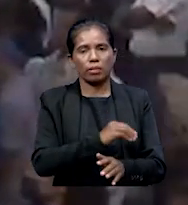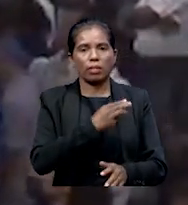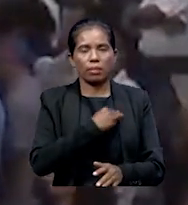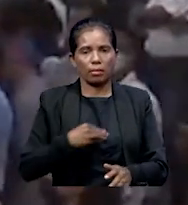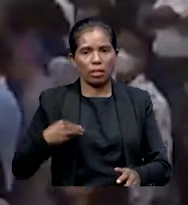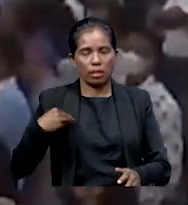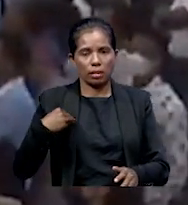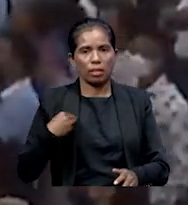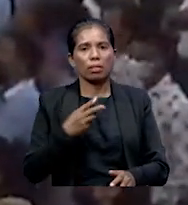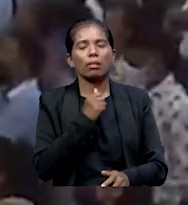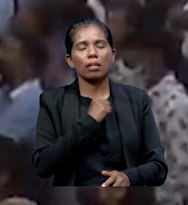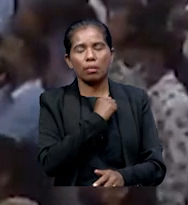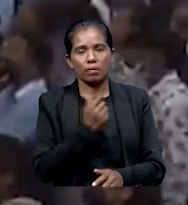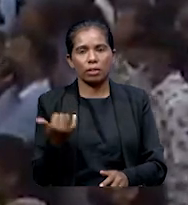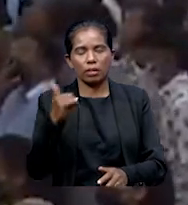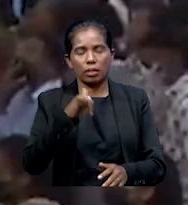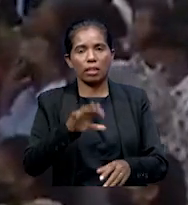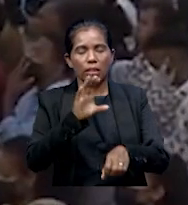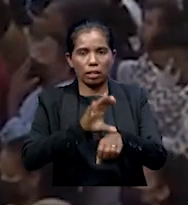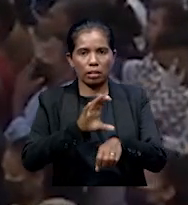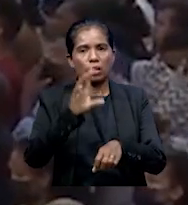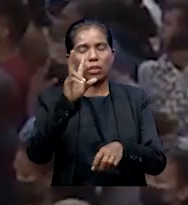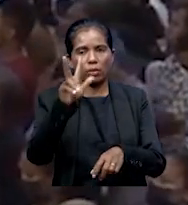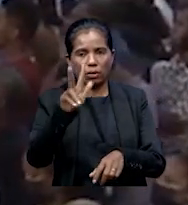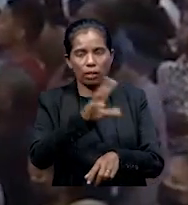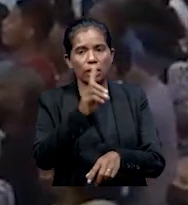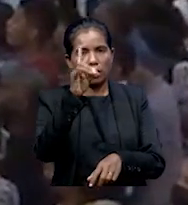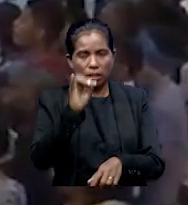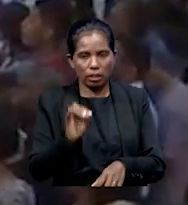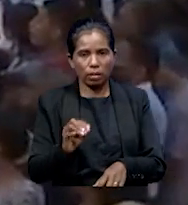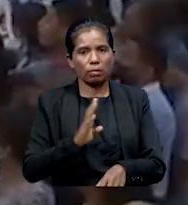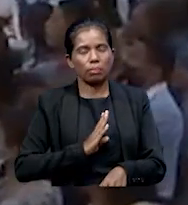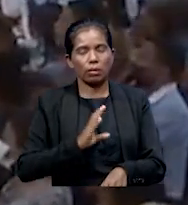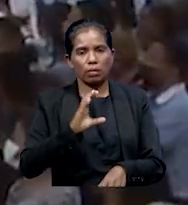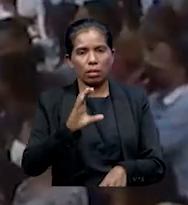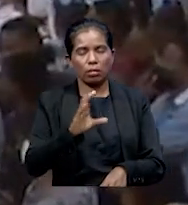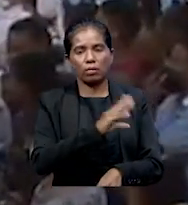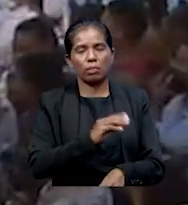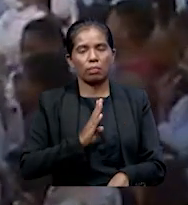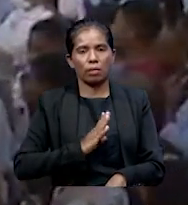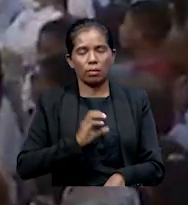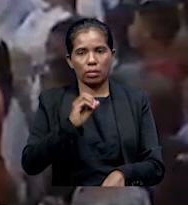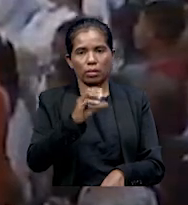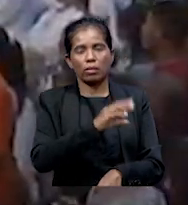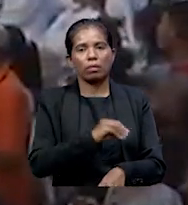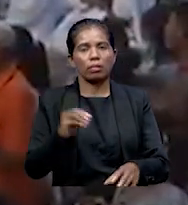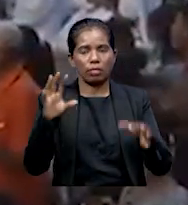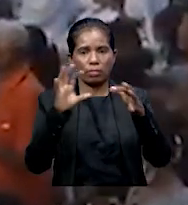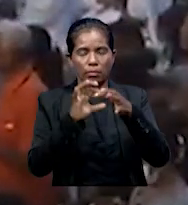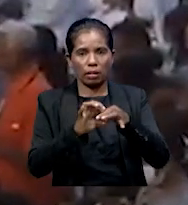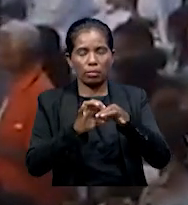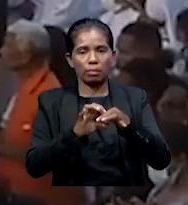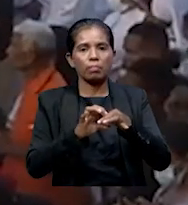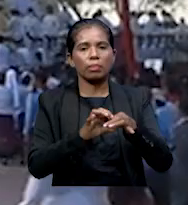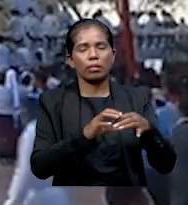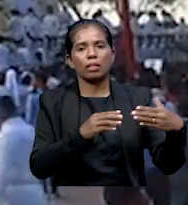Sira, Rusi de Sese Tolu Makanesan, de Sese Dili, Baucau no Bobonaru, homos membro órgão soberano